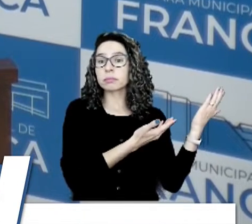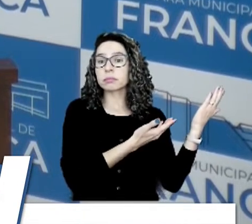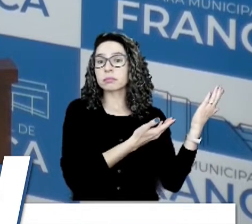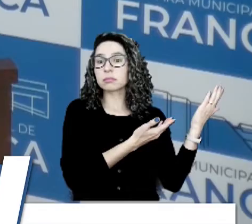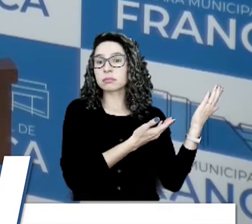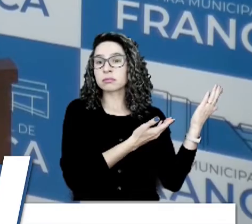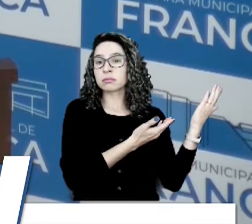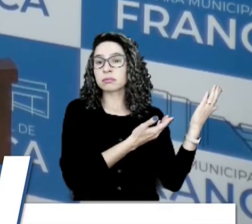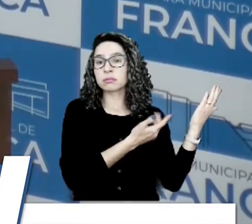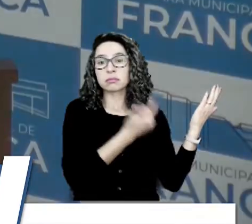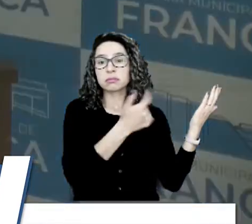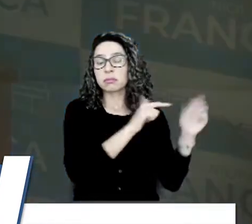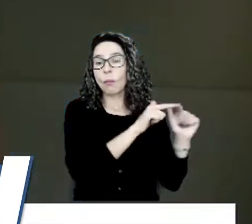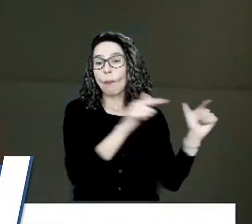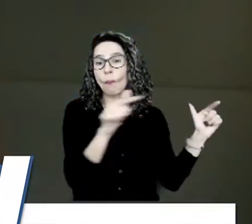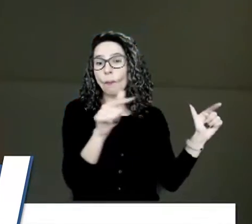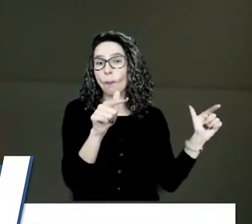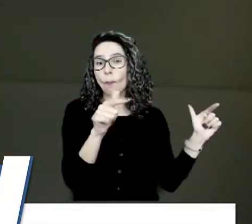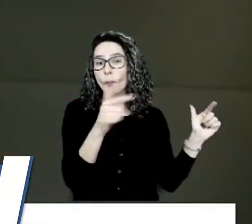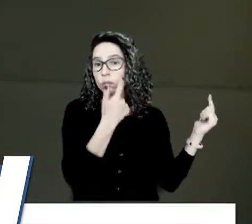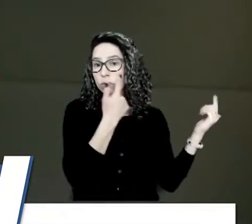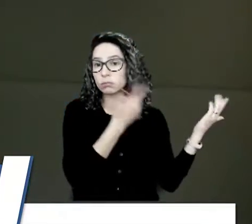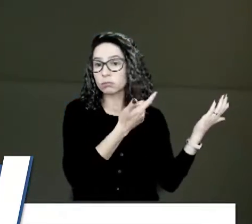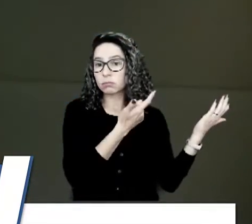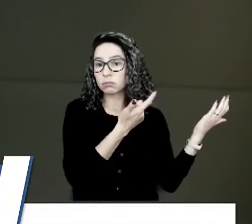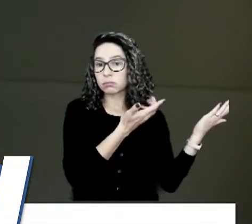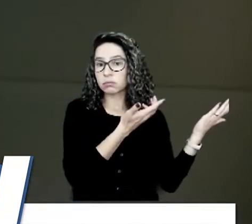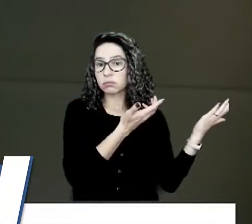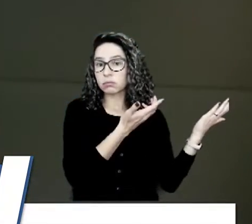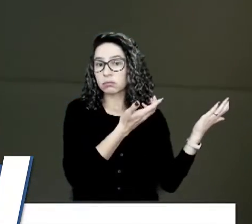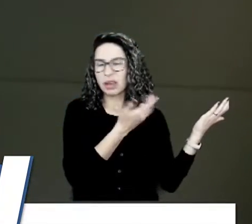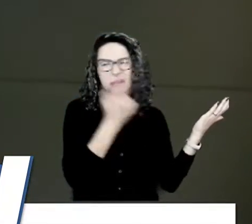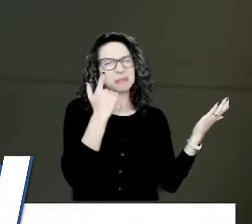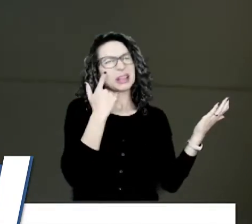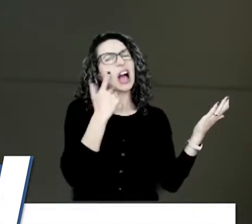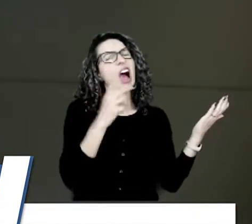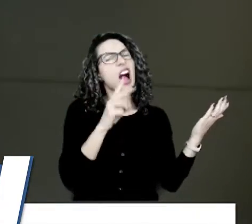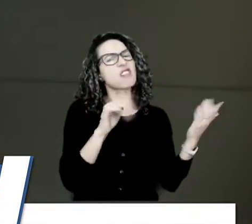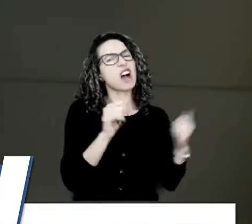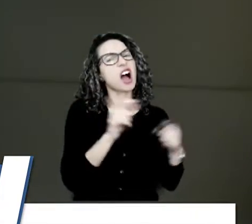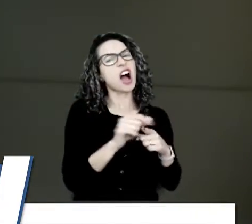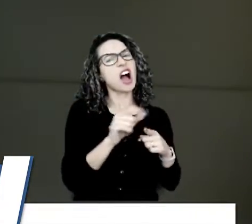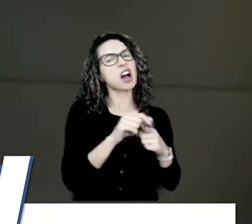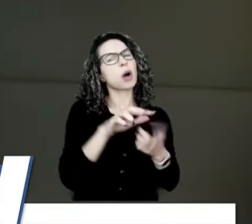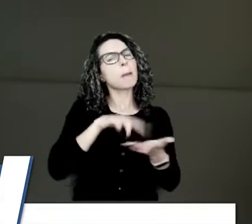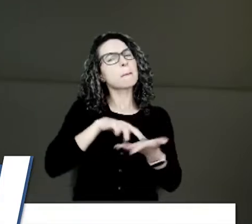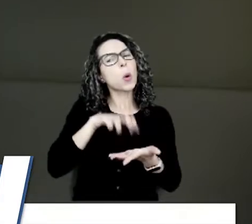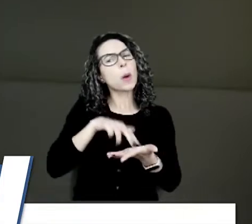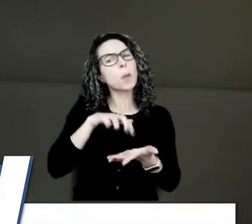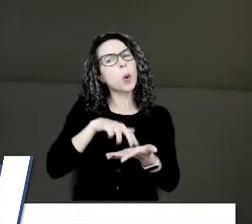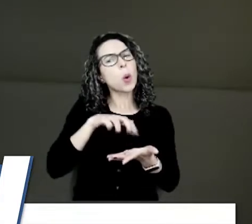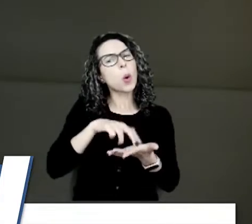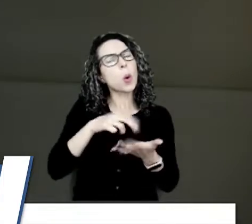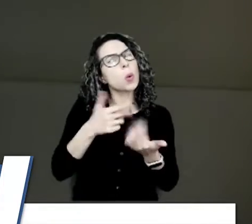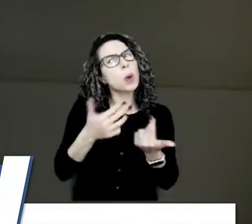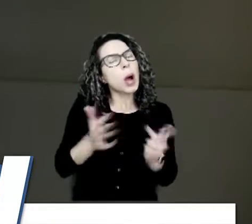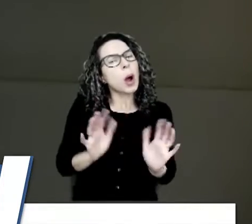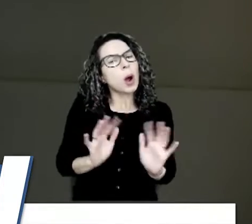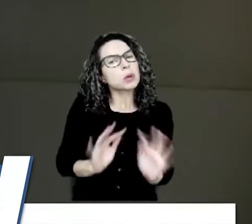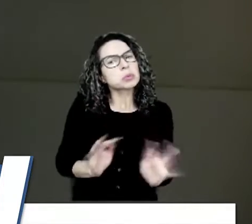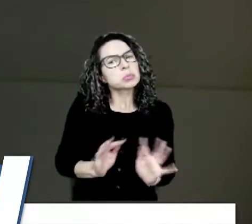Então... Eu falei, mano, pelo menos alguma, será que não vai alugar um pula-pula, alguma coisa,